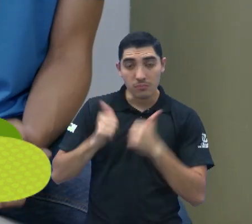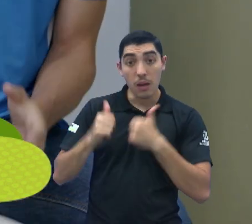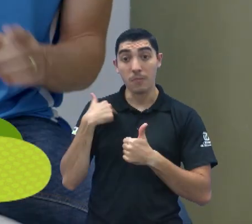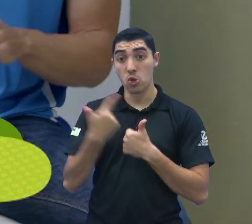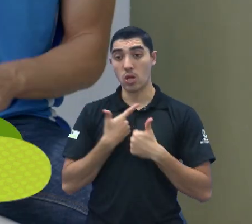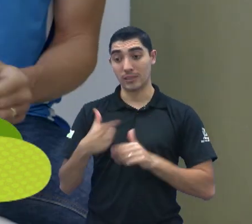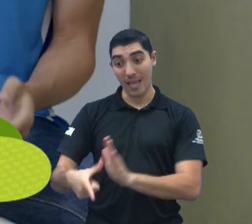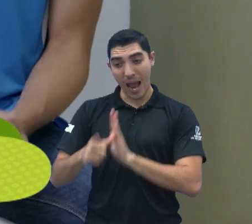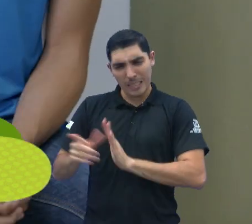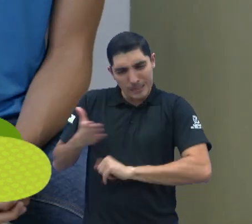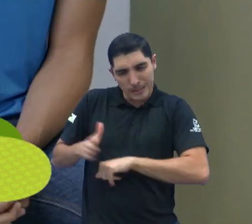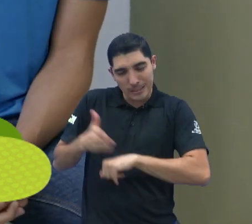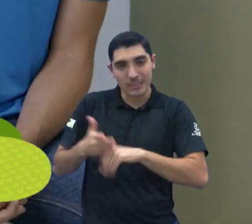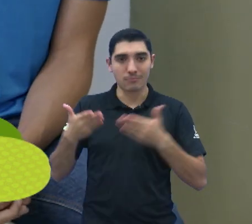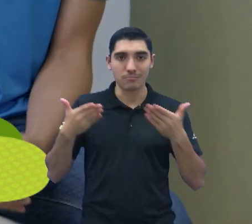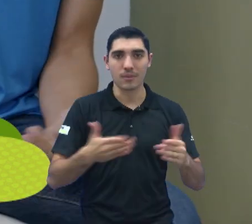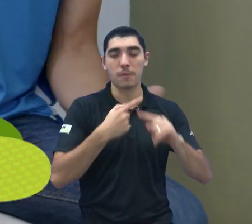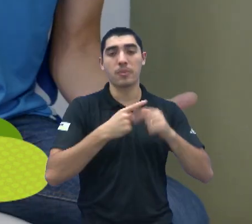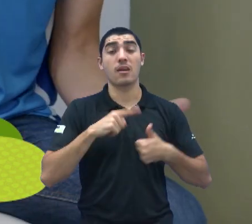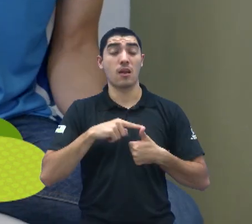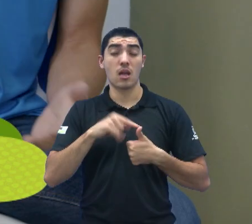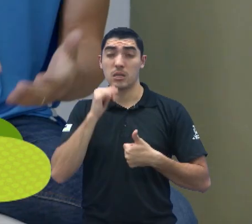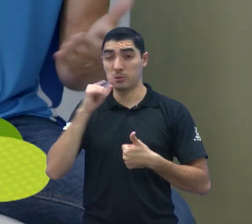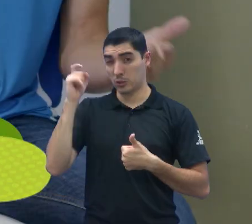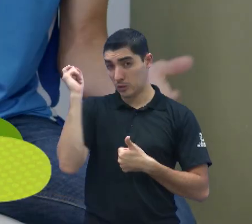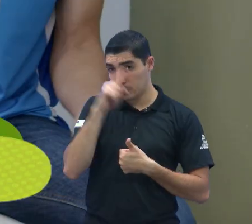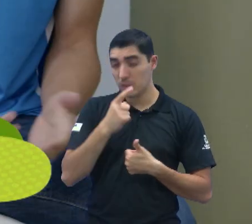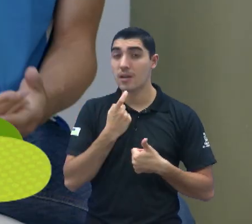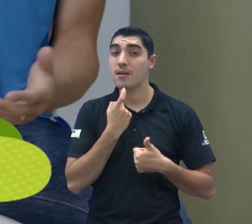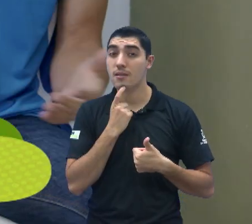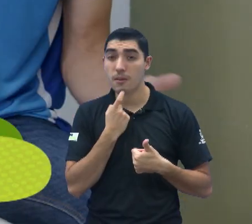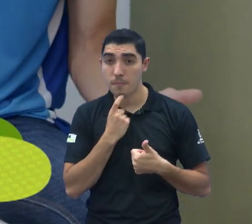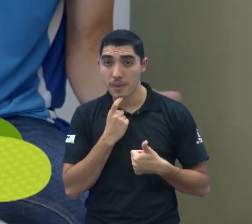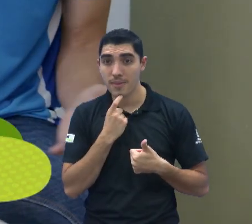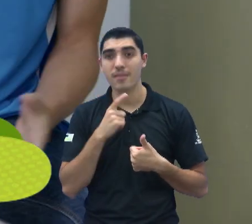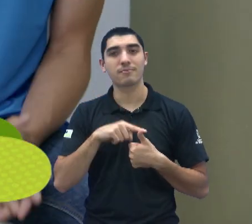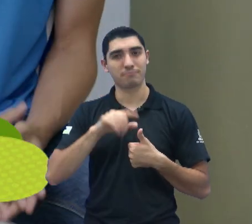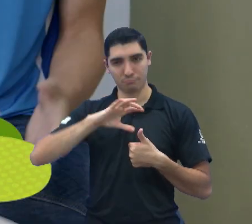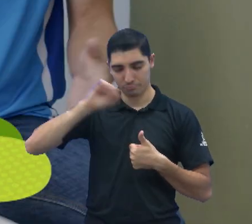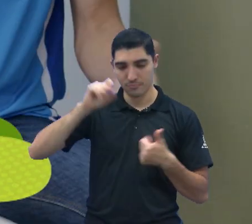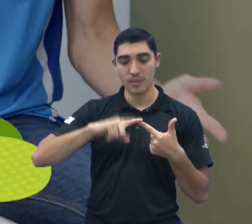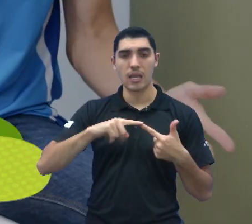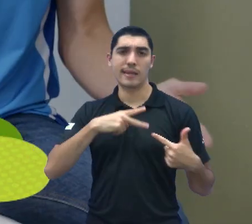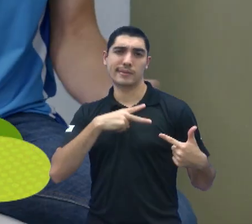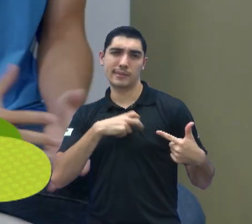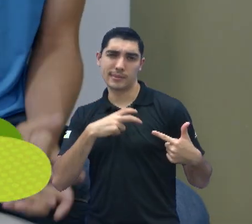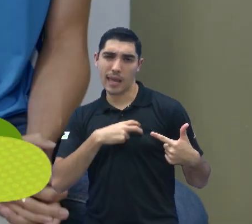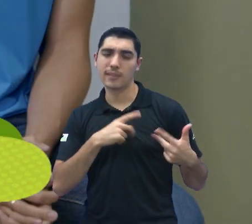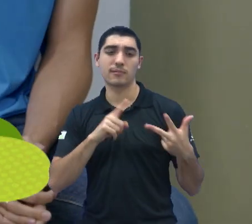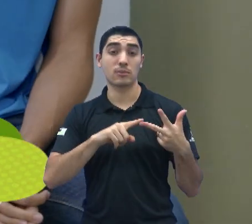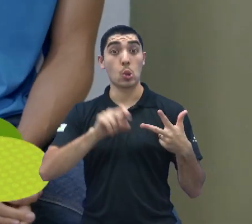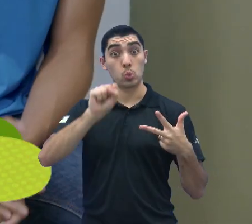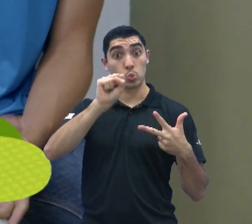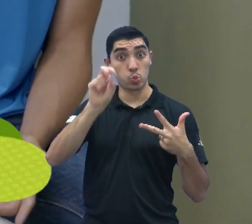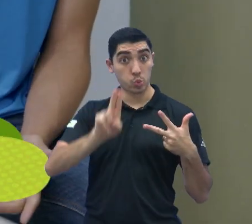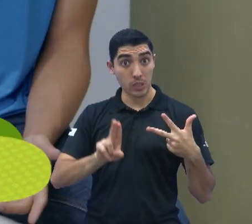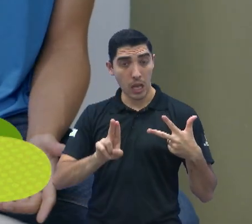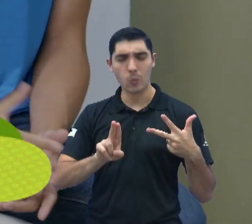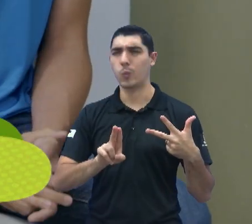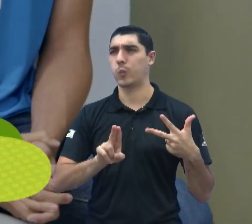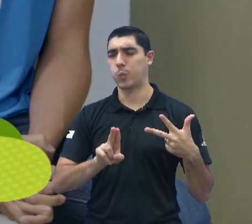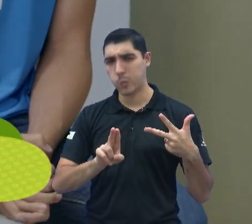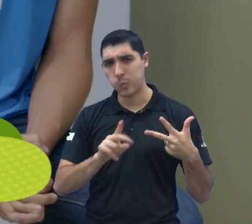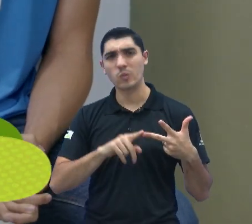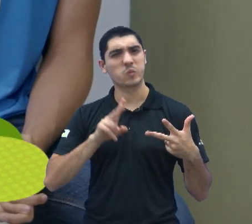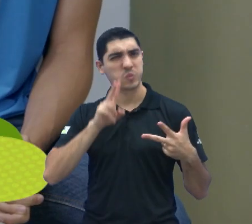Mas Campinas é um time extremamente qualificado, briga por título. SESI nem se fala. Suzano, que é uma potência, né, e tem o histórico